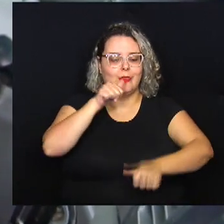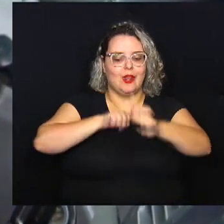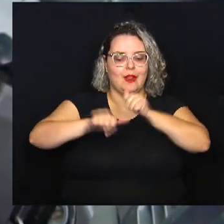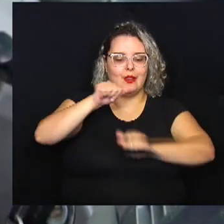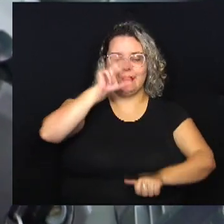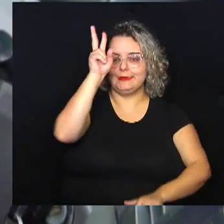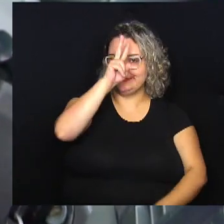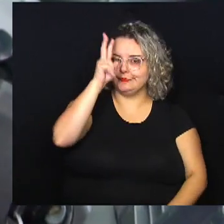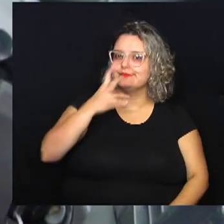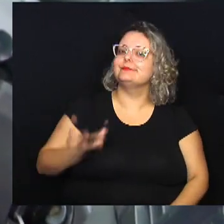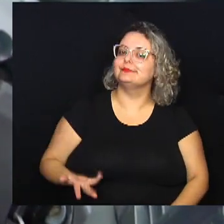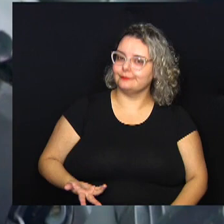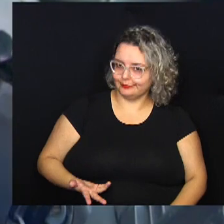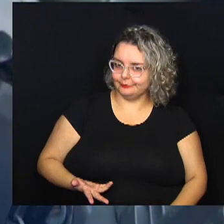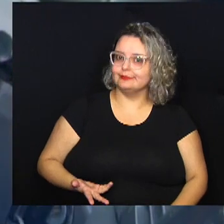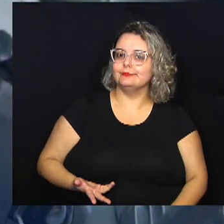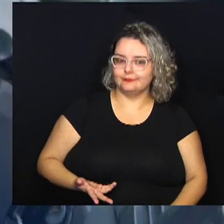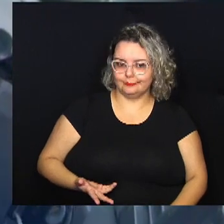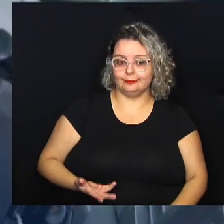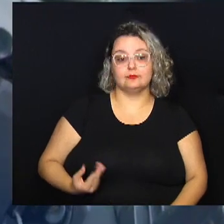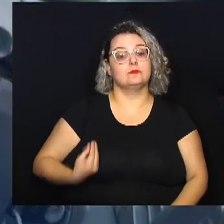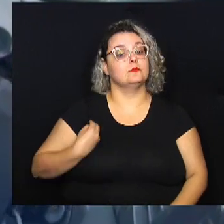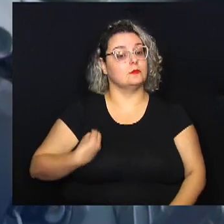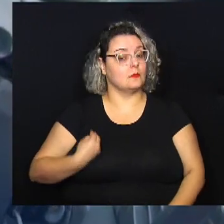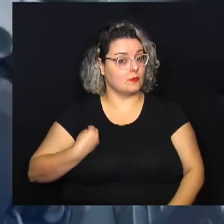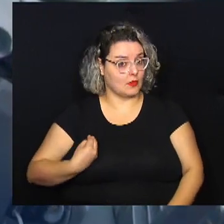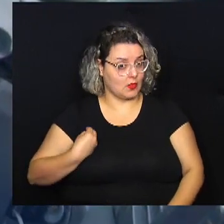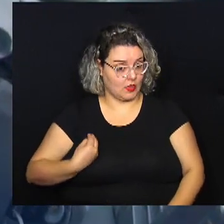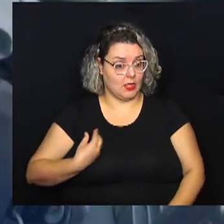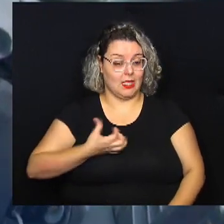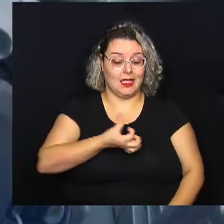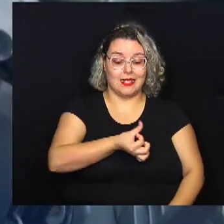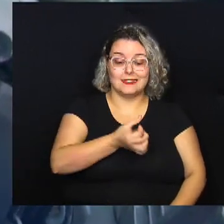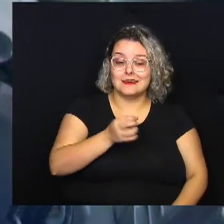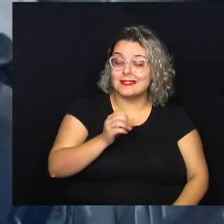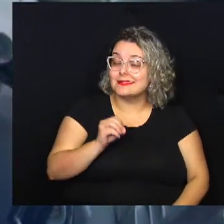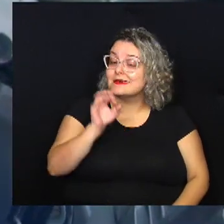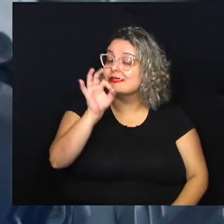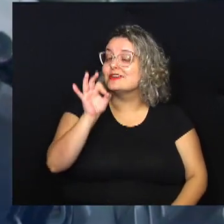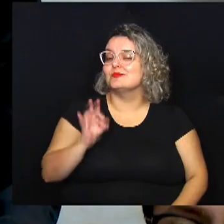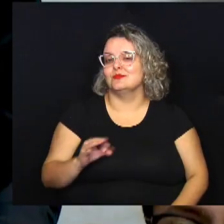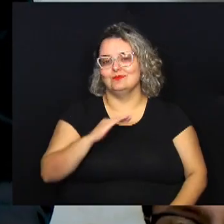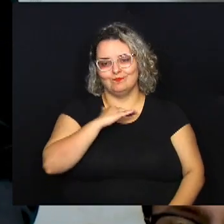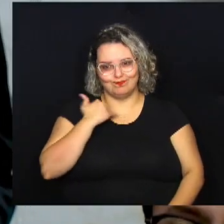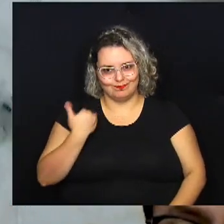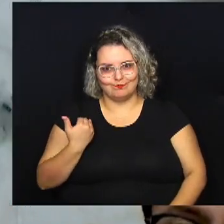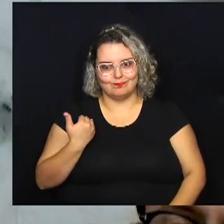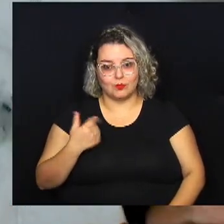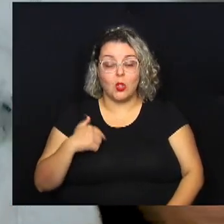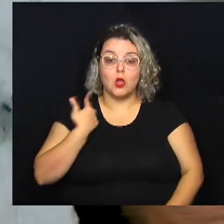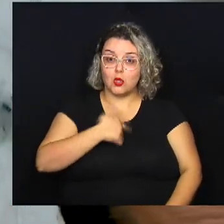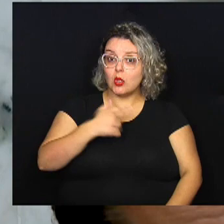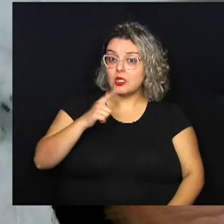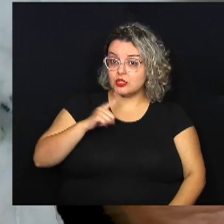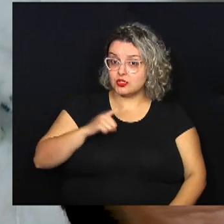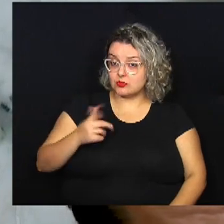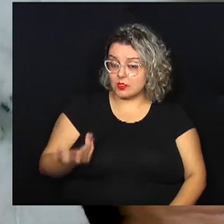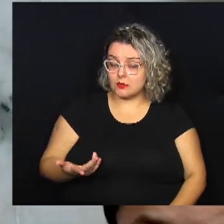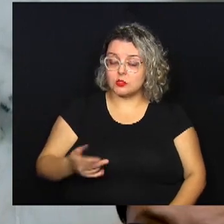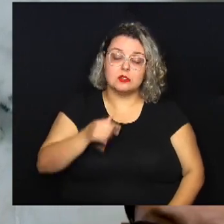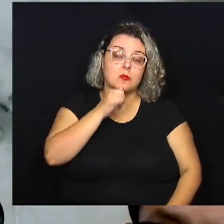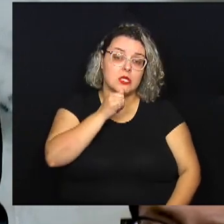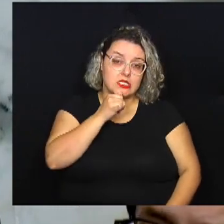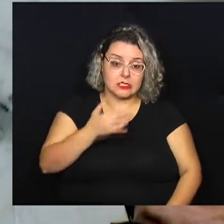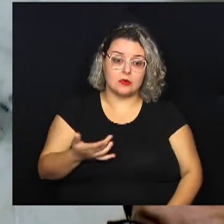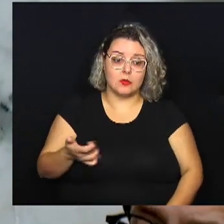bebida alcoólica, que estiveram presentes em 60% dos óbitos. Mas nós tivemos, por exemplo,